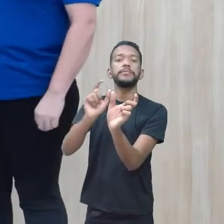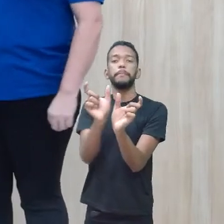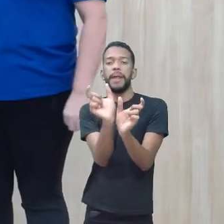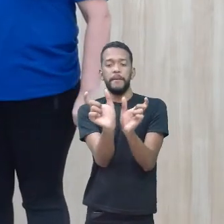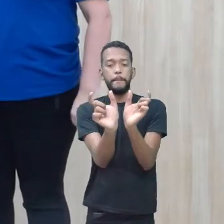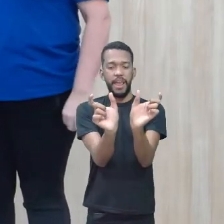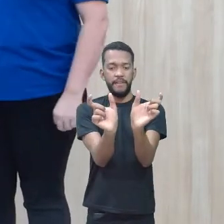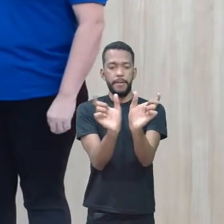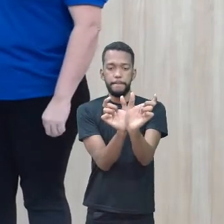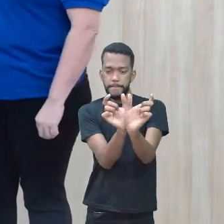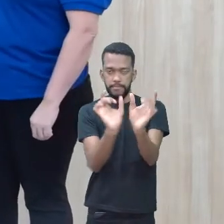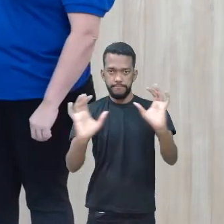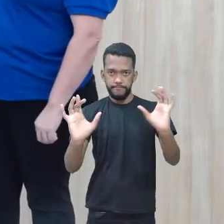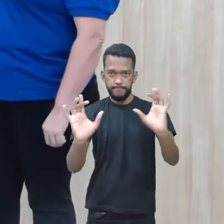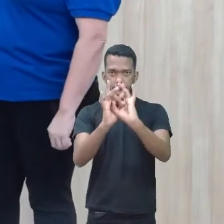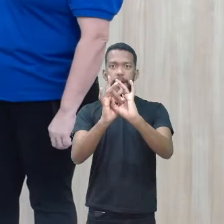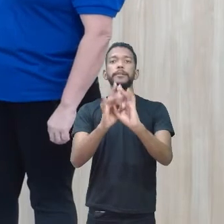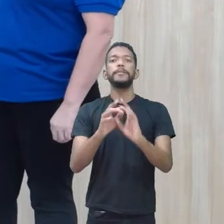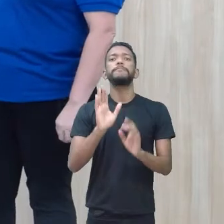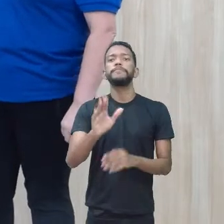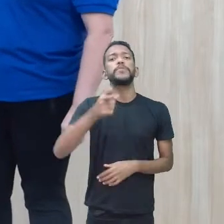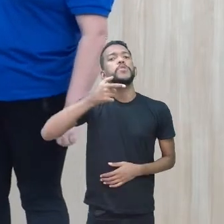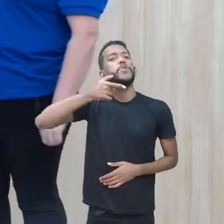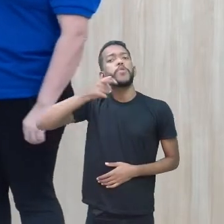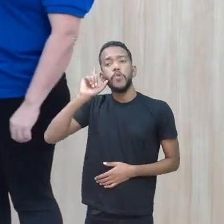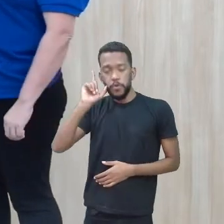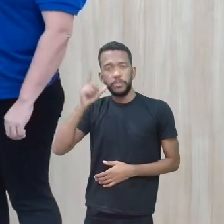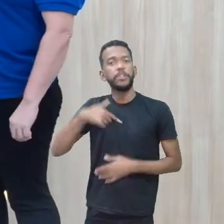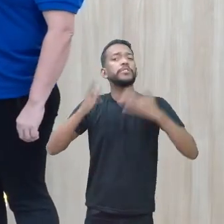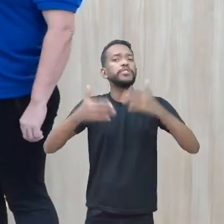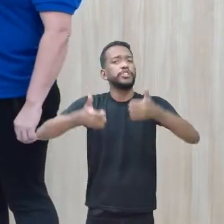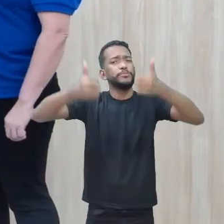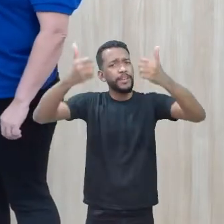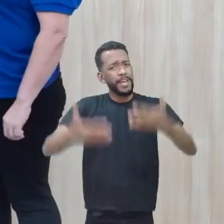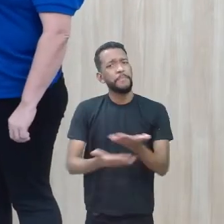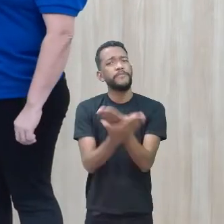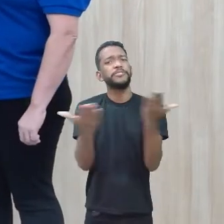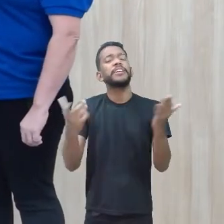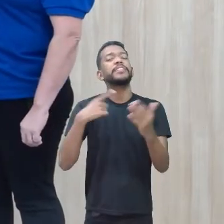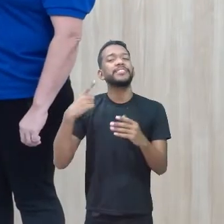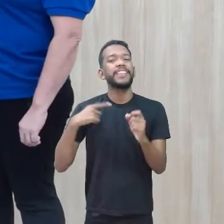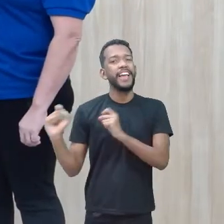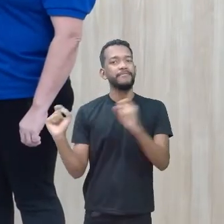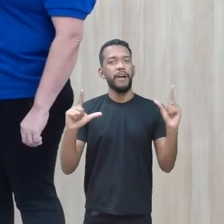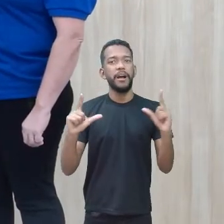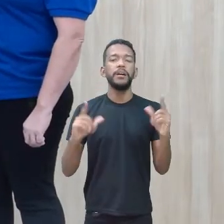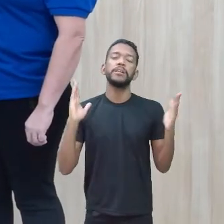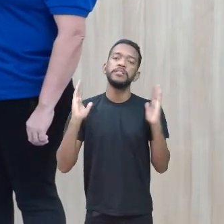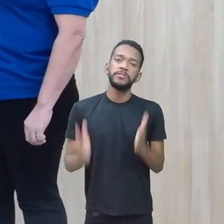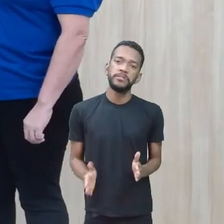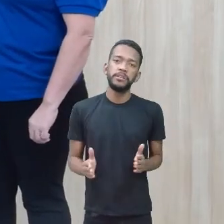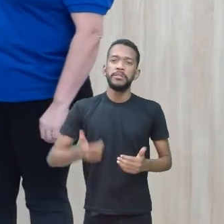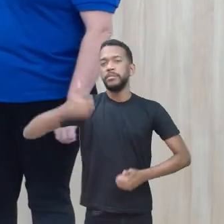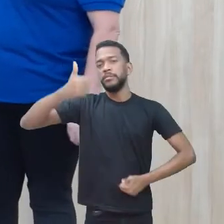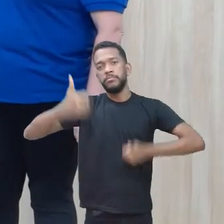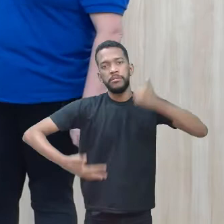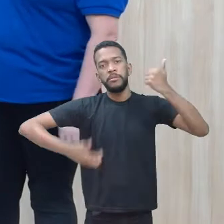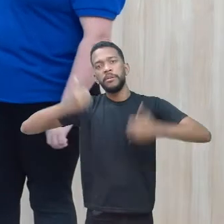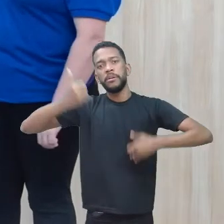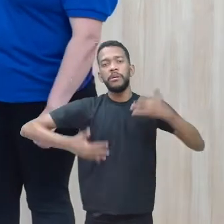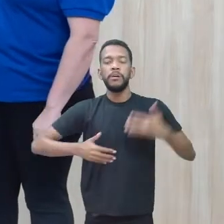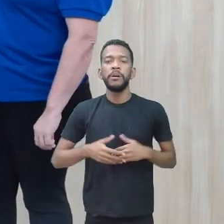Então, eu ontem coloquei para vocês, né, em um outro slide, né, algumas conjunções e